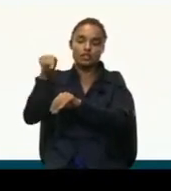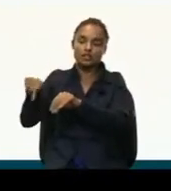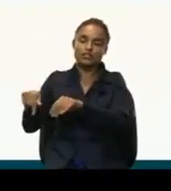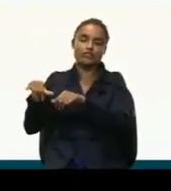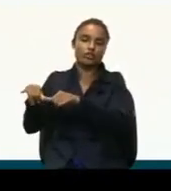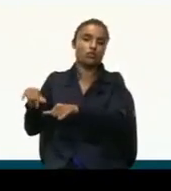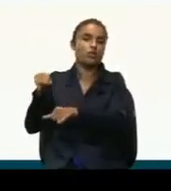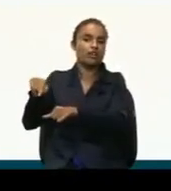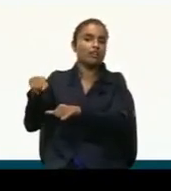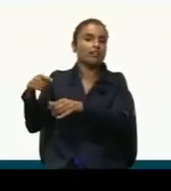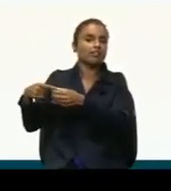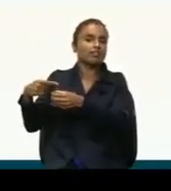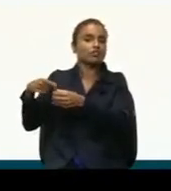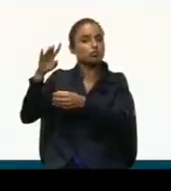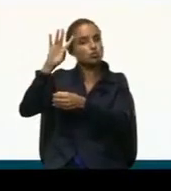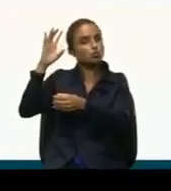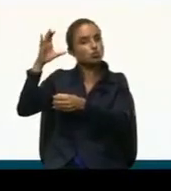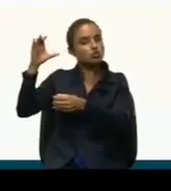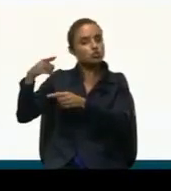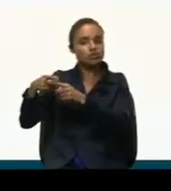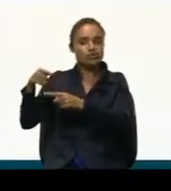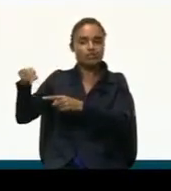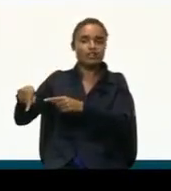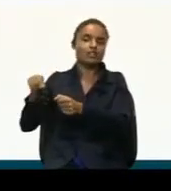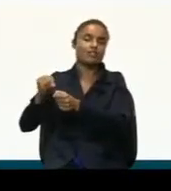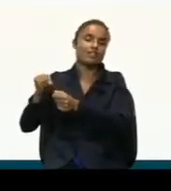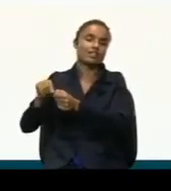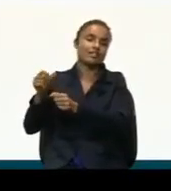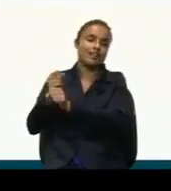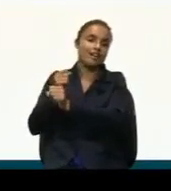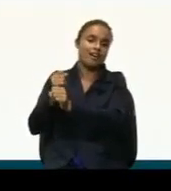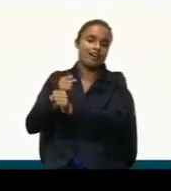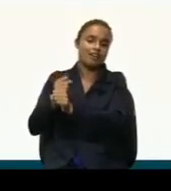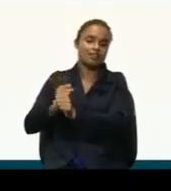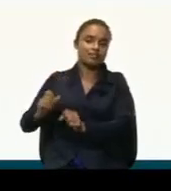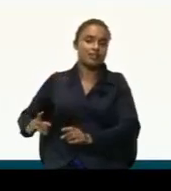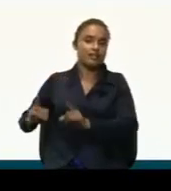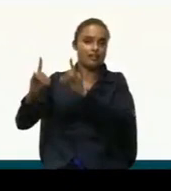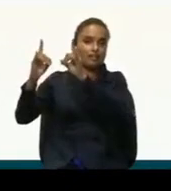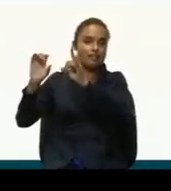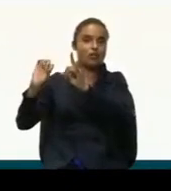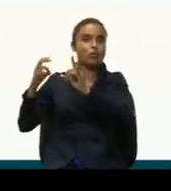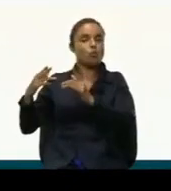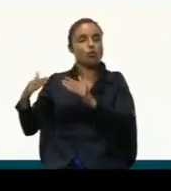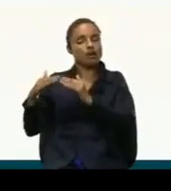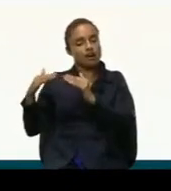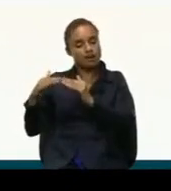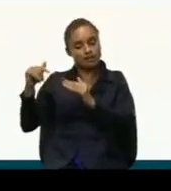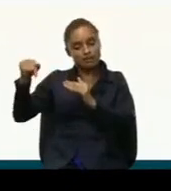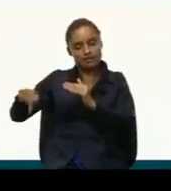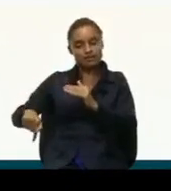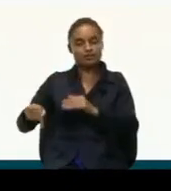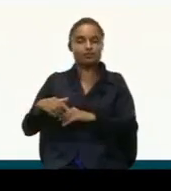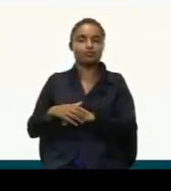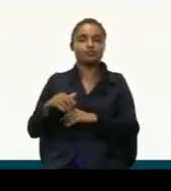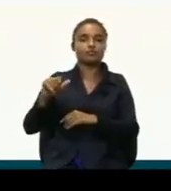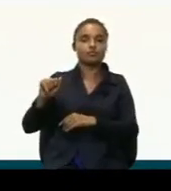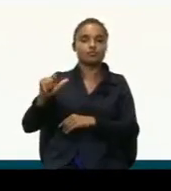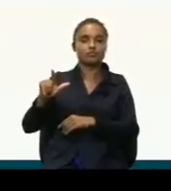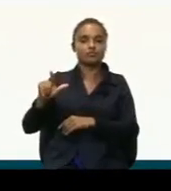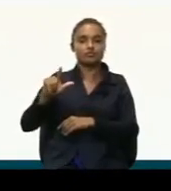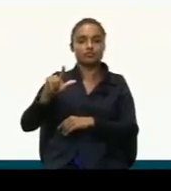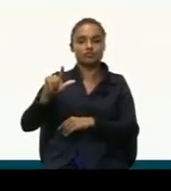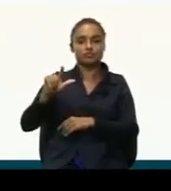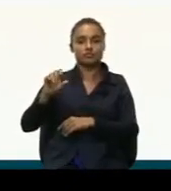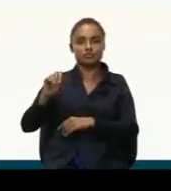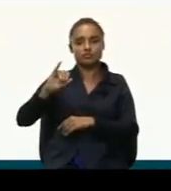trabalhadores você vai contratar da própria cidade do local da obra, que são os não alojados no local da obra,